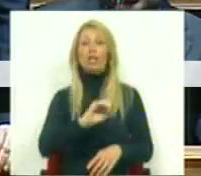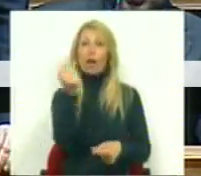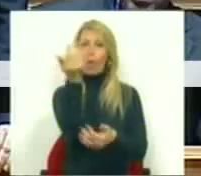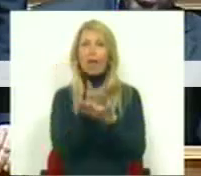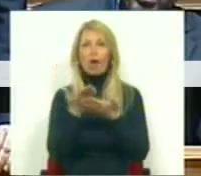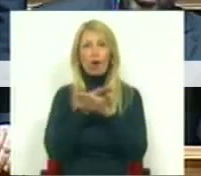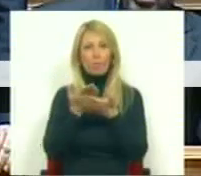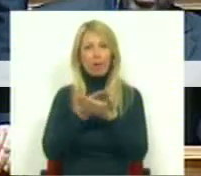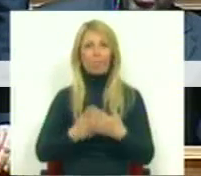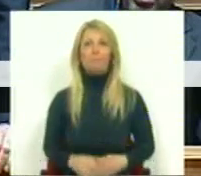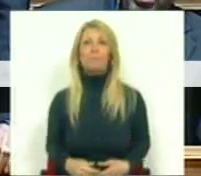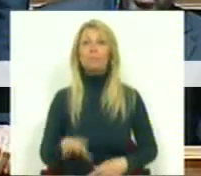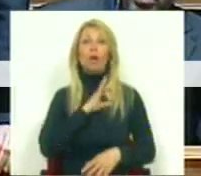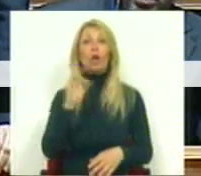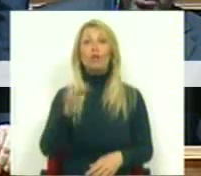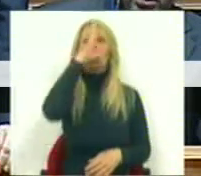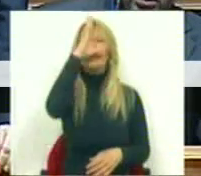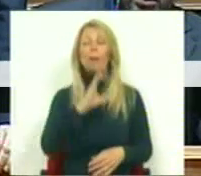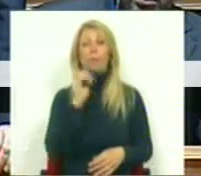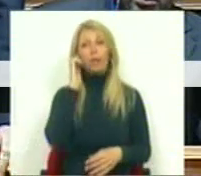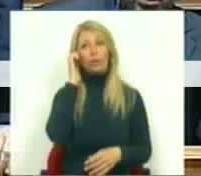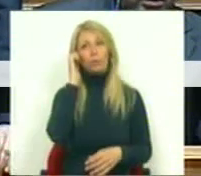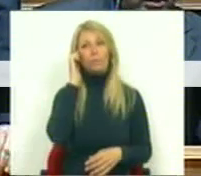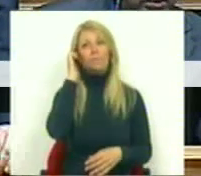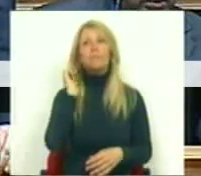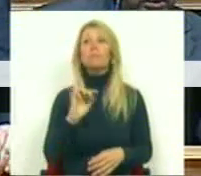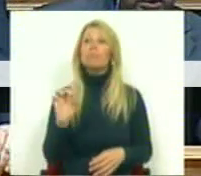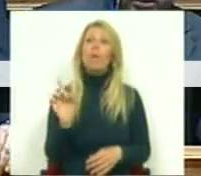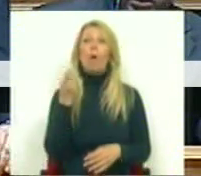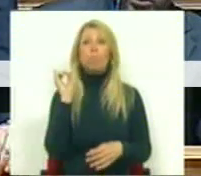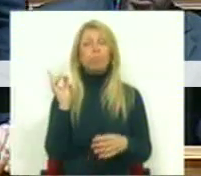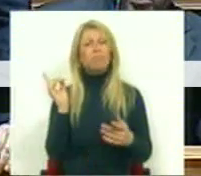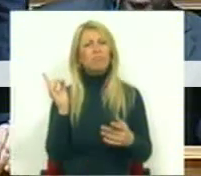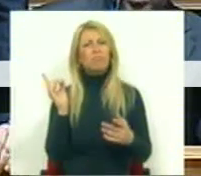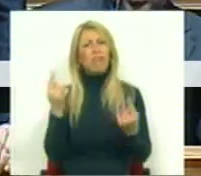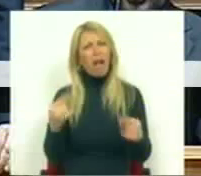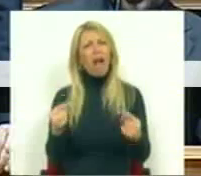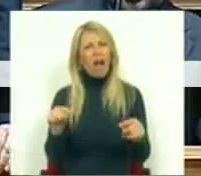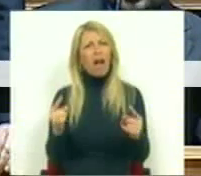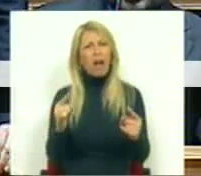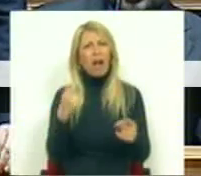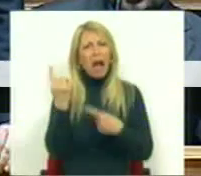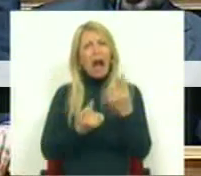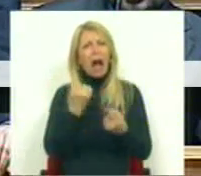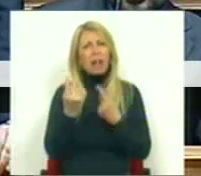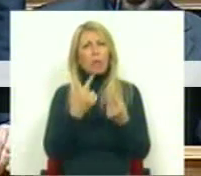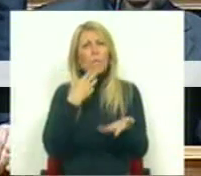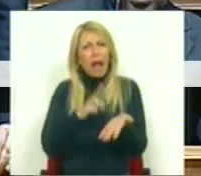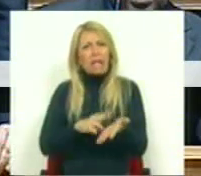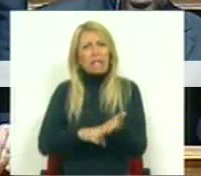Economia. Sr. Primeiro-Ministro, será que encontra alguma razão